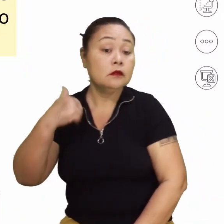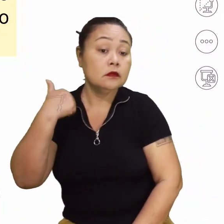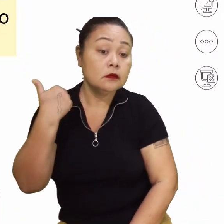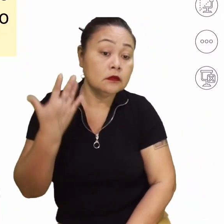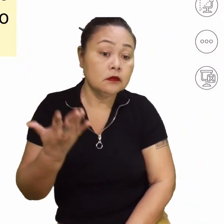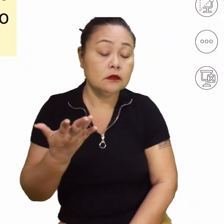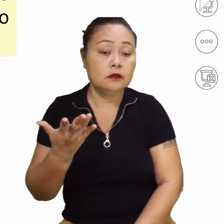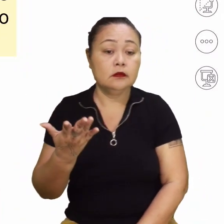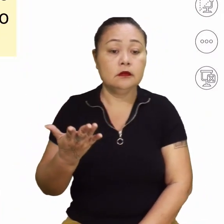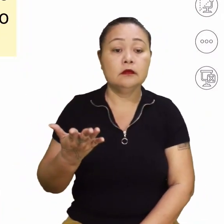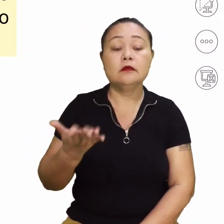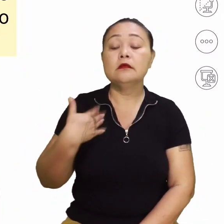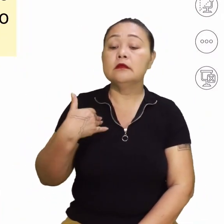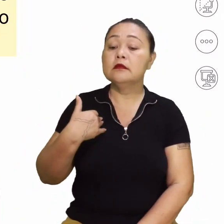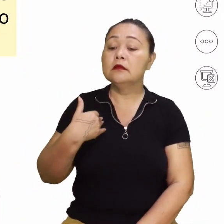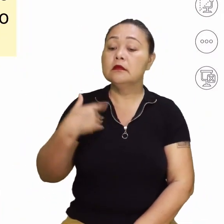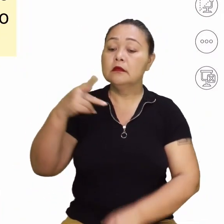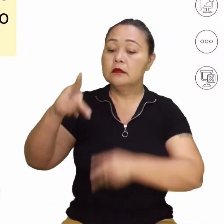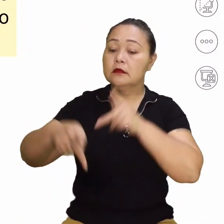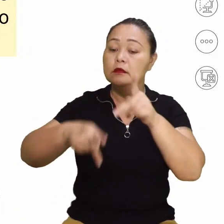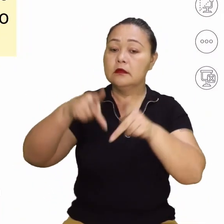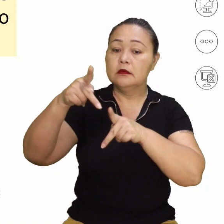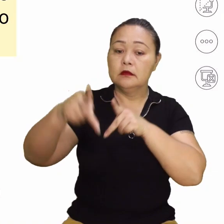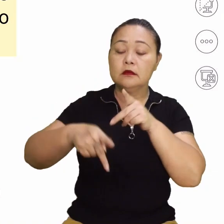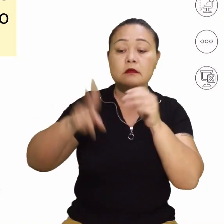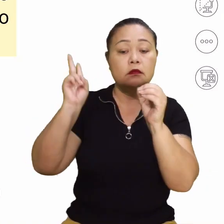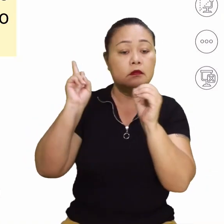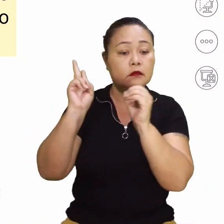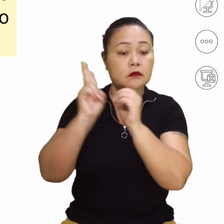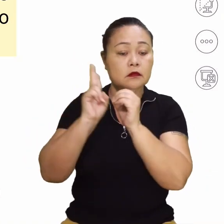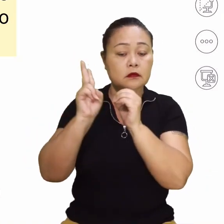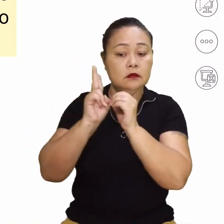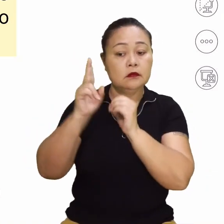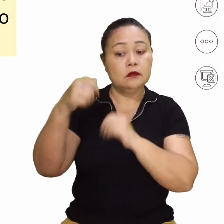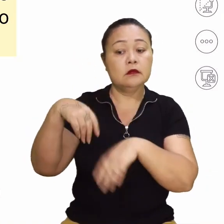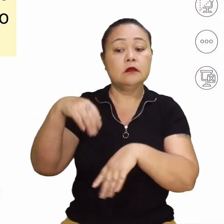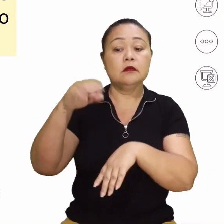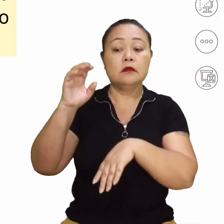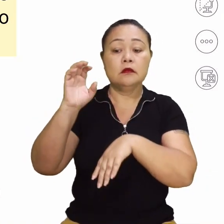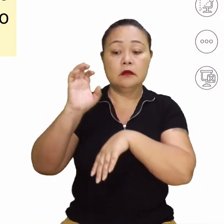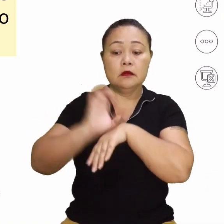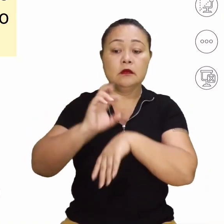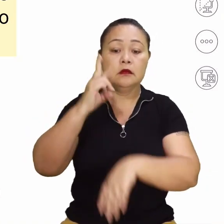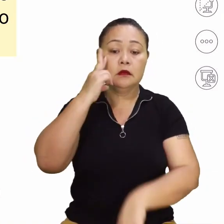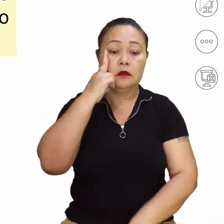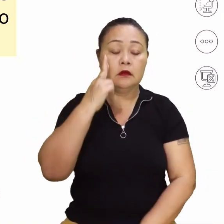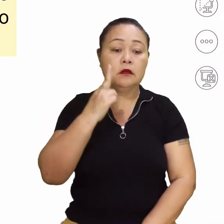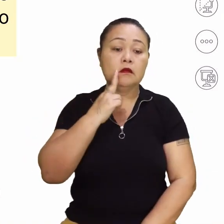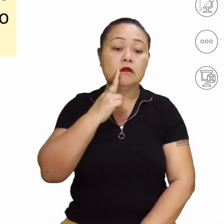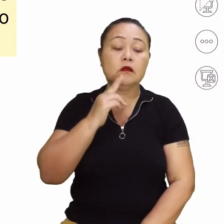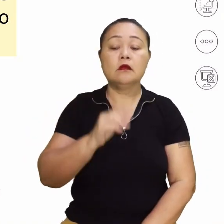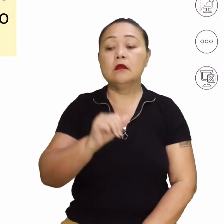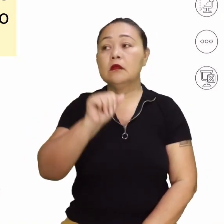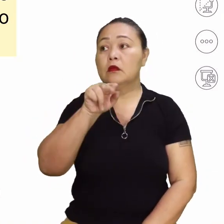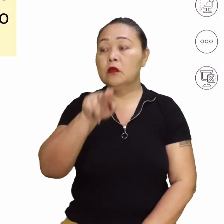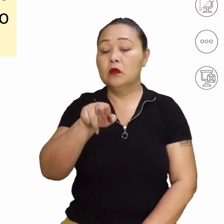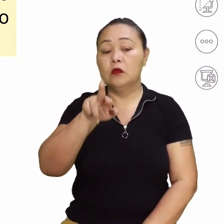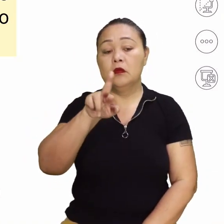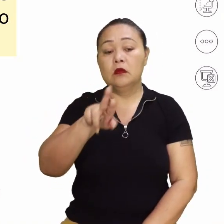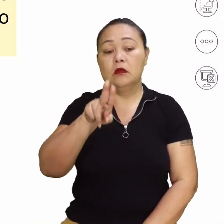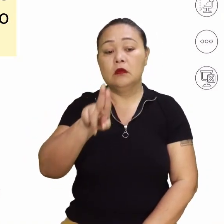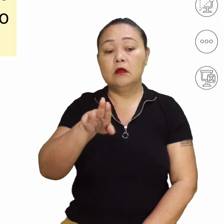eu venho os principais povos indígenas de Rondônia Olha só urueuauau